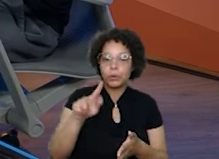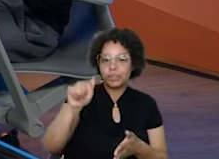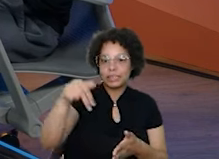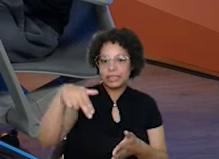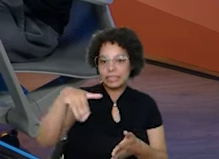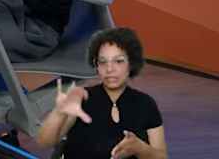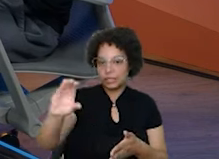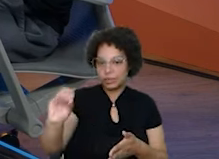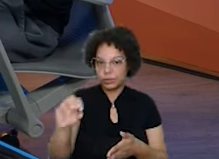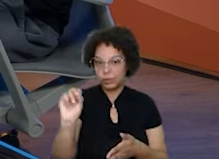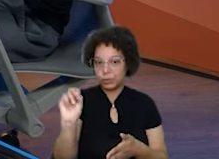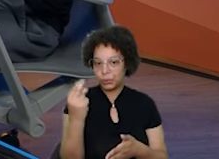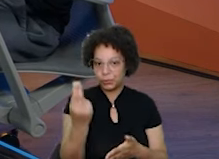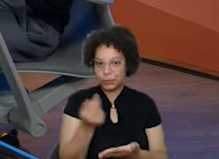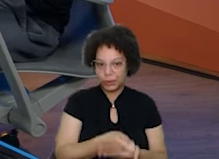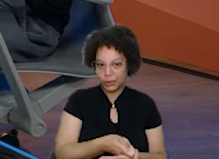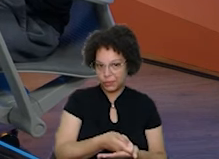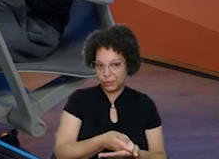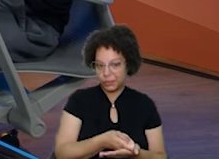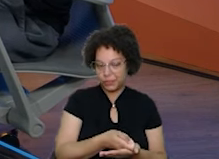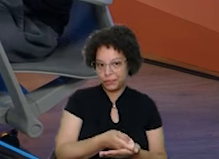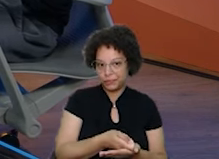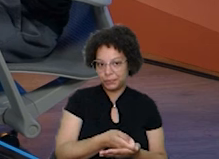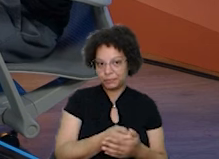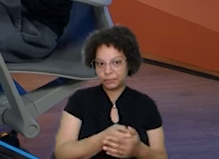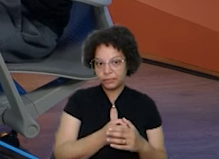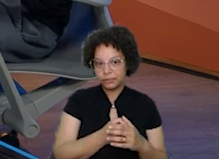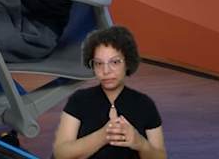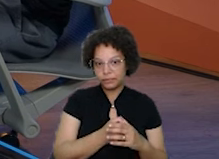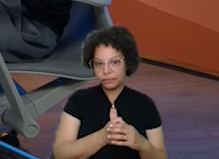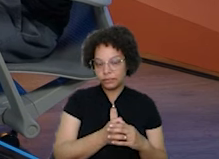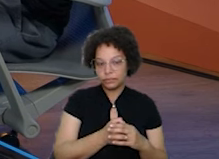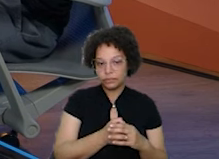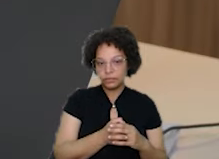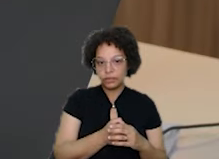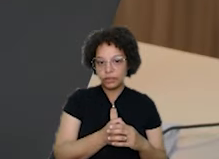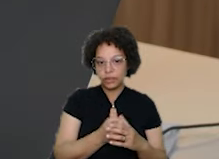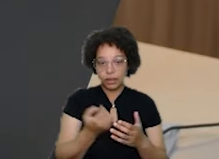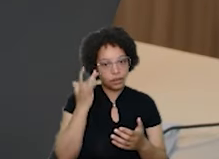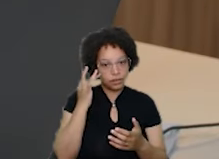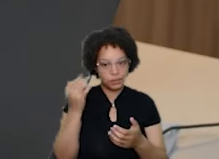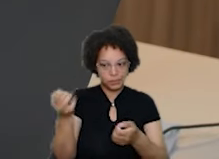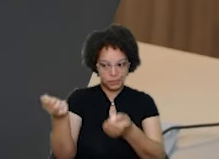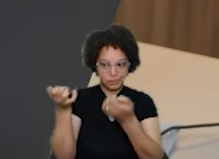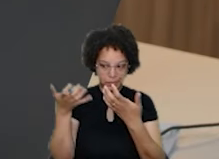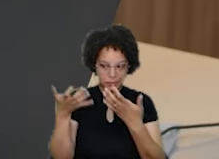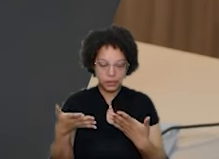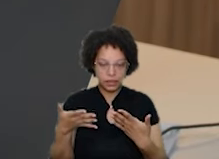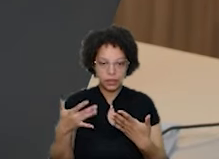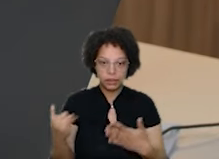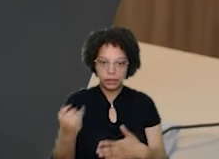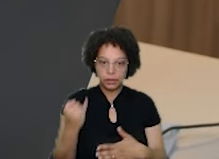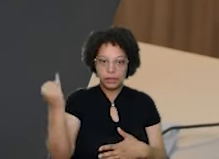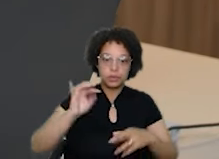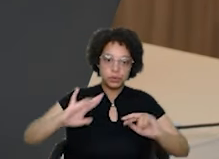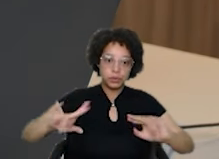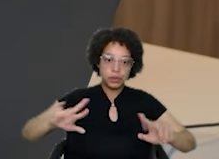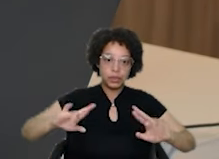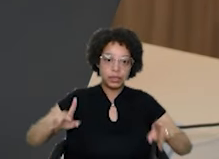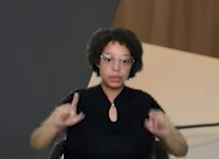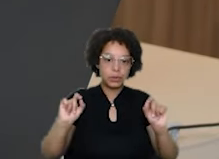vocês falassem um pouquinho e eh fundamentar né explicar a diferença de um e de outro principais